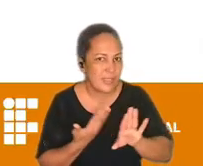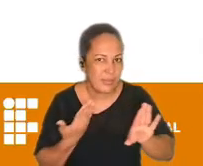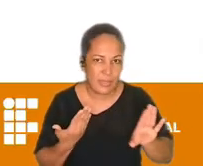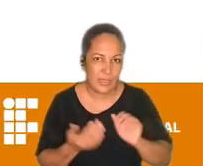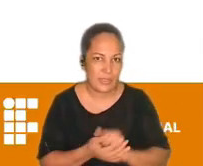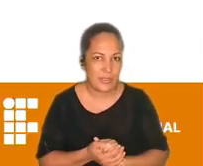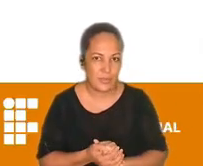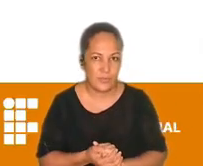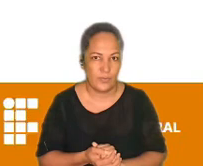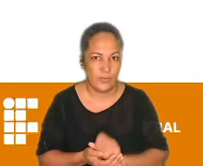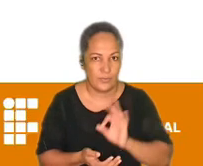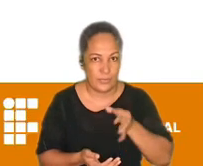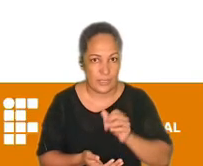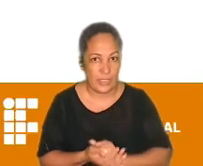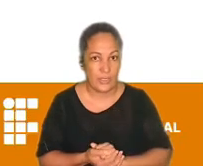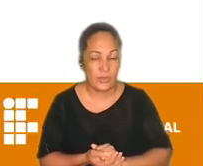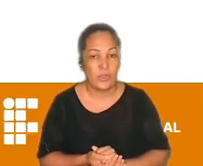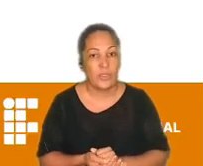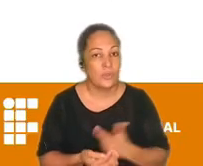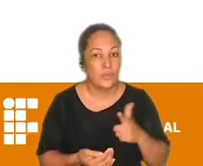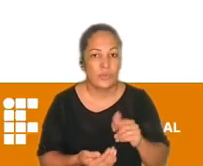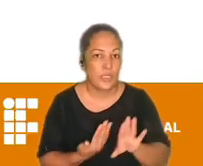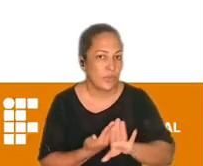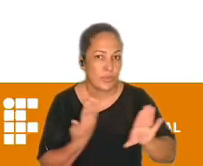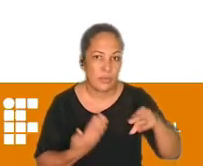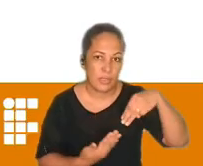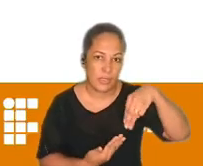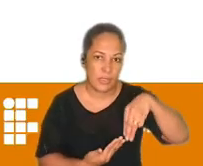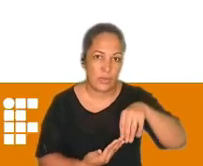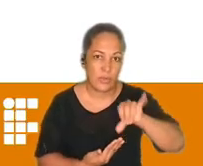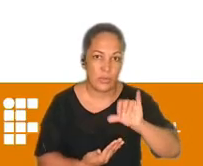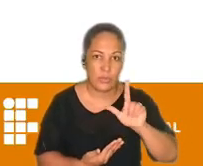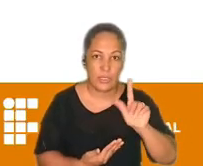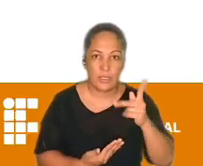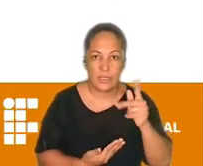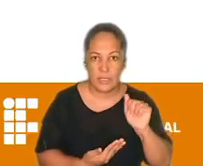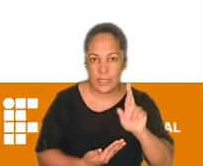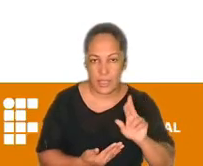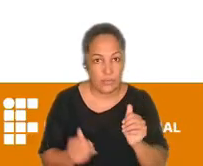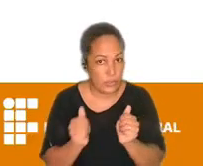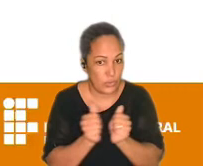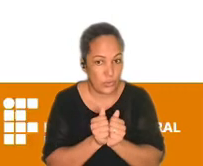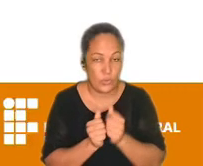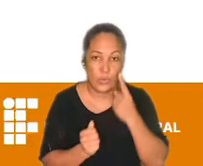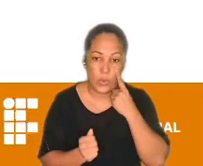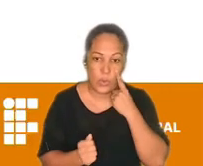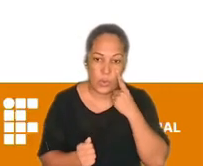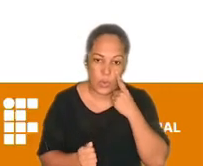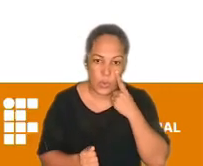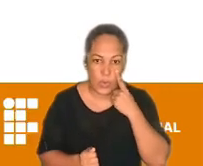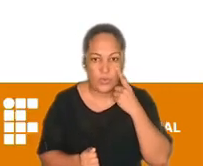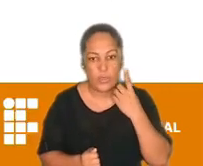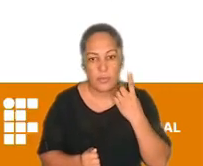milhar. Tá? Não temos separação, não separamos o milhar. Então, o milhar fica junto, assim, ó, fica dessa forma. Ó, 1.500,